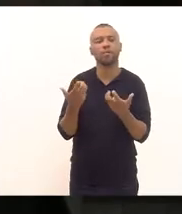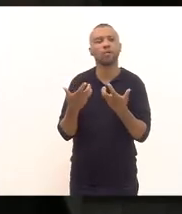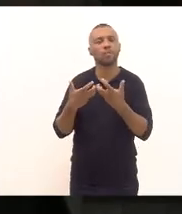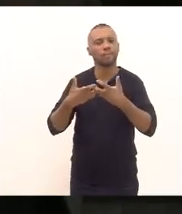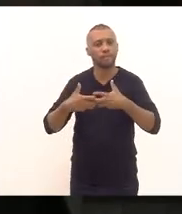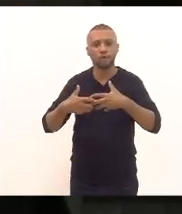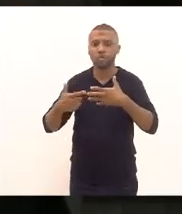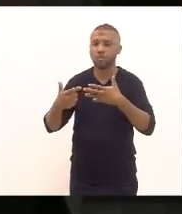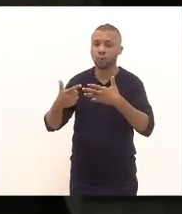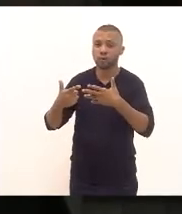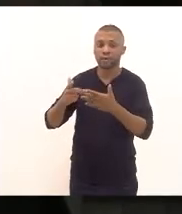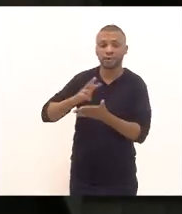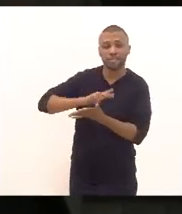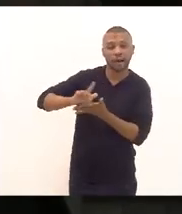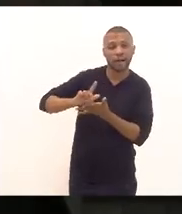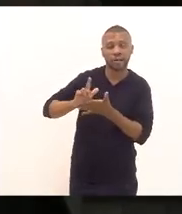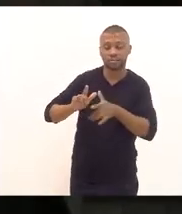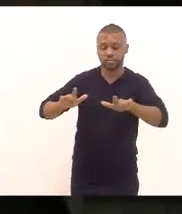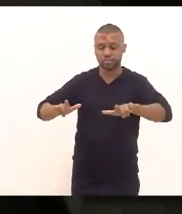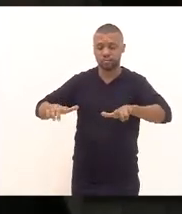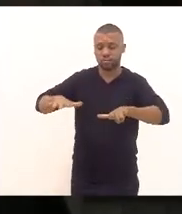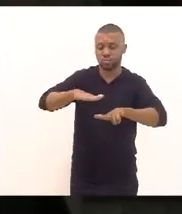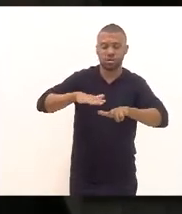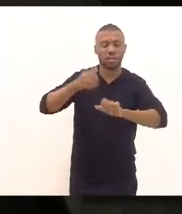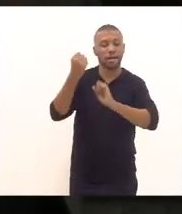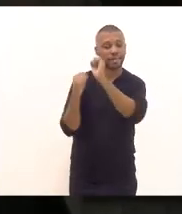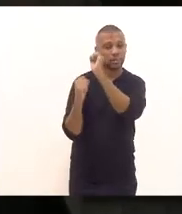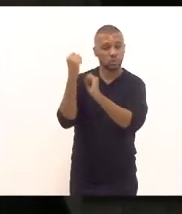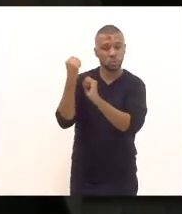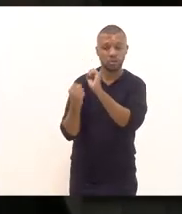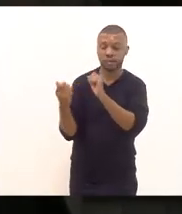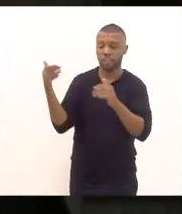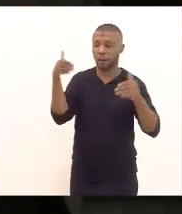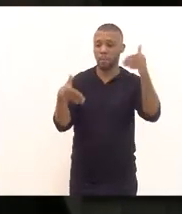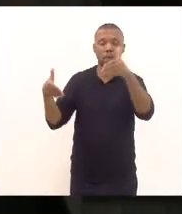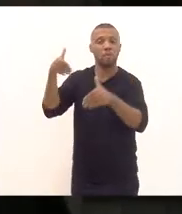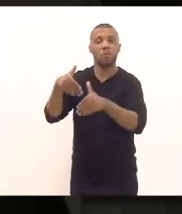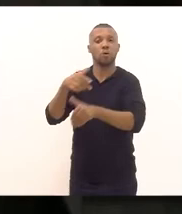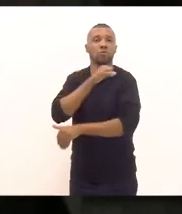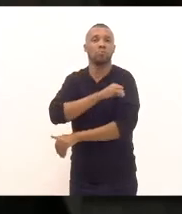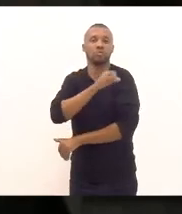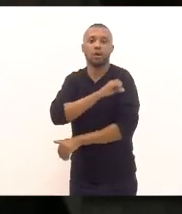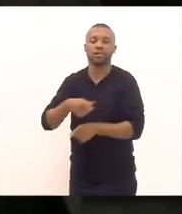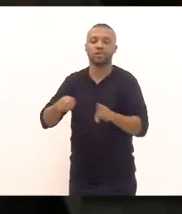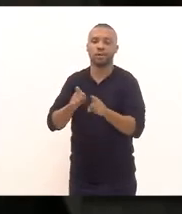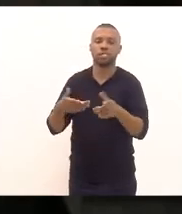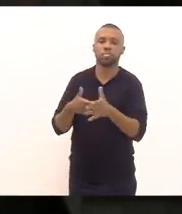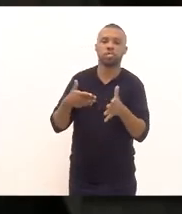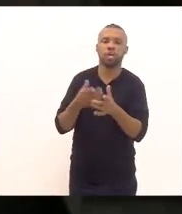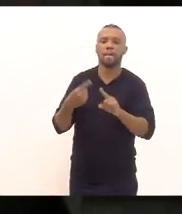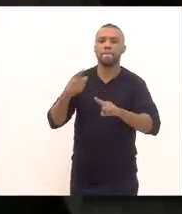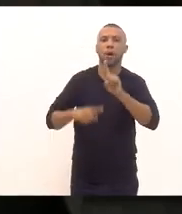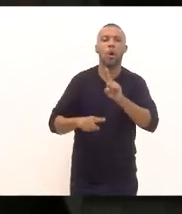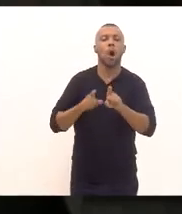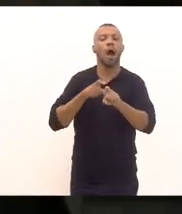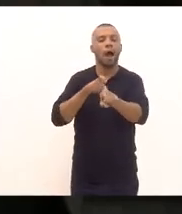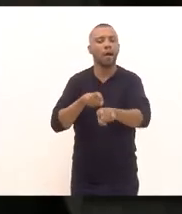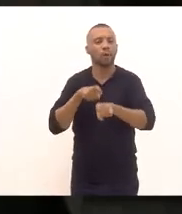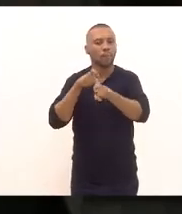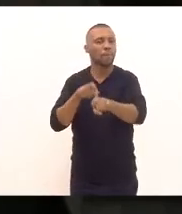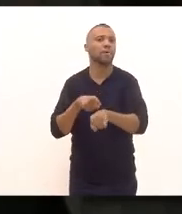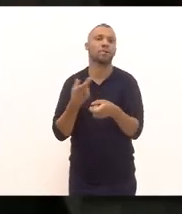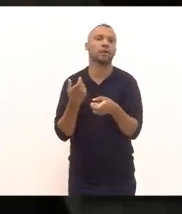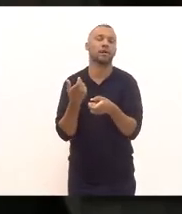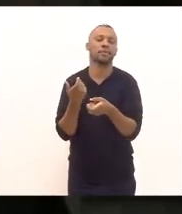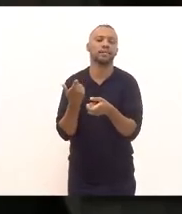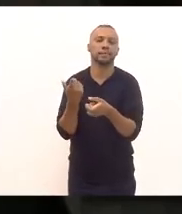funcionamento de várias plantas industriais no Noroeste do Estado quando inviabiliza a modernização da agropecuária no